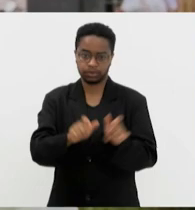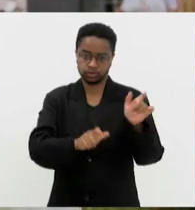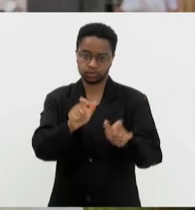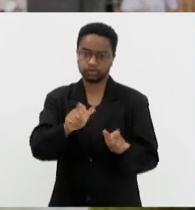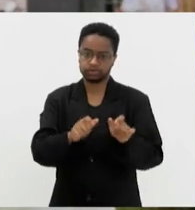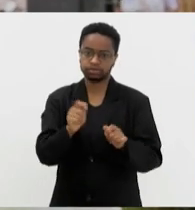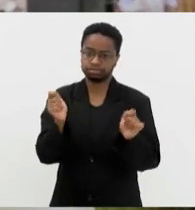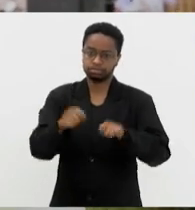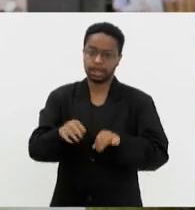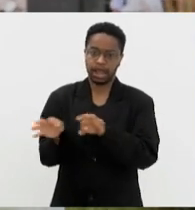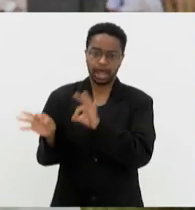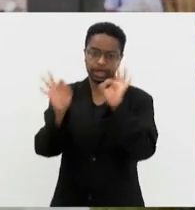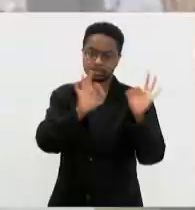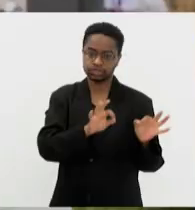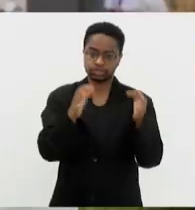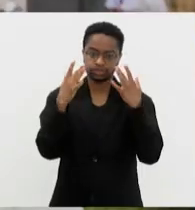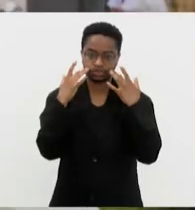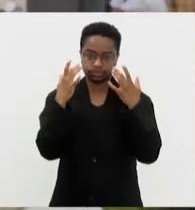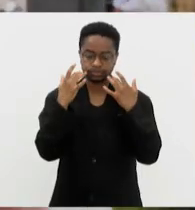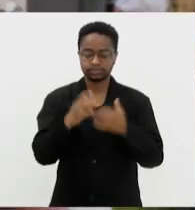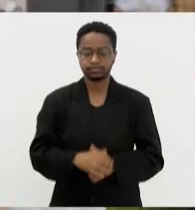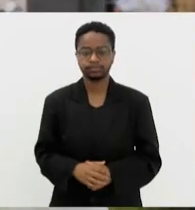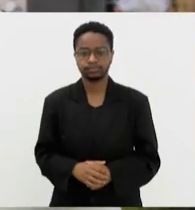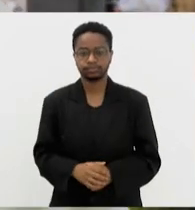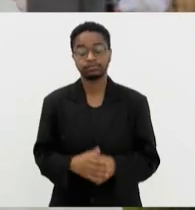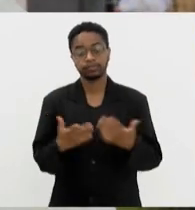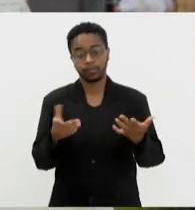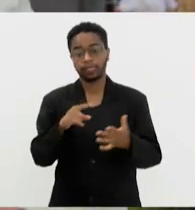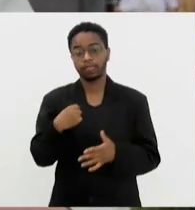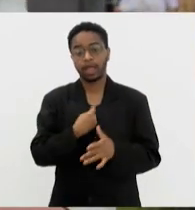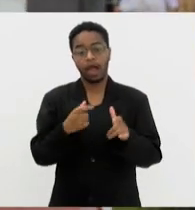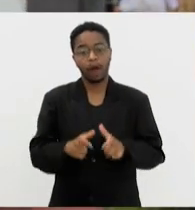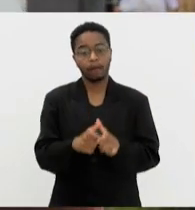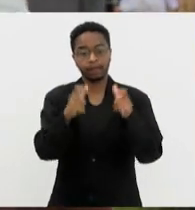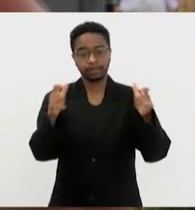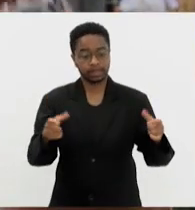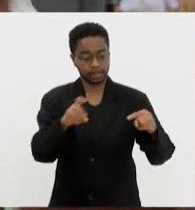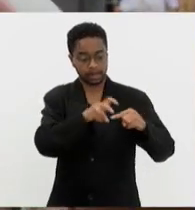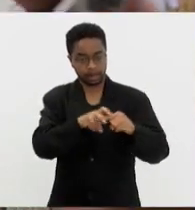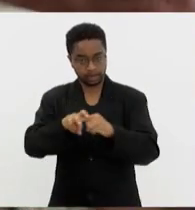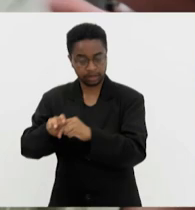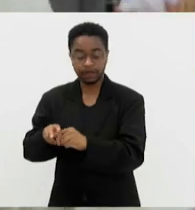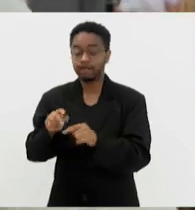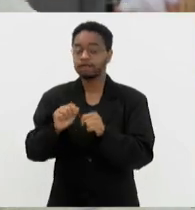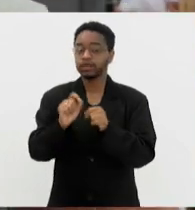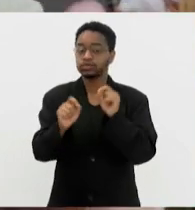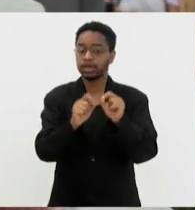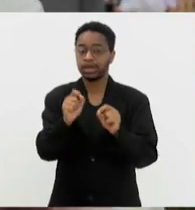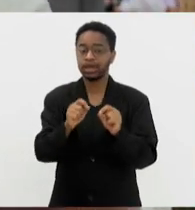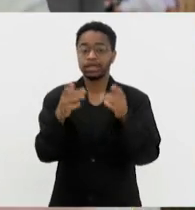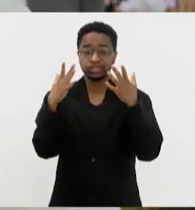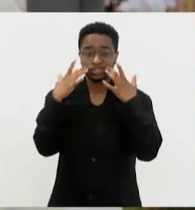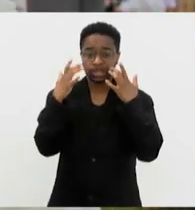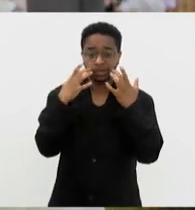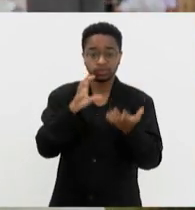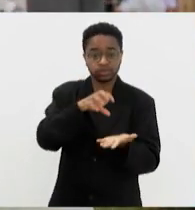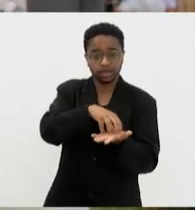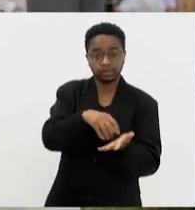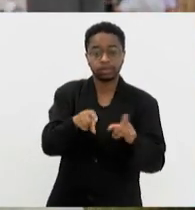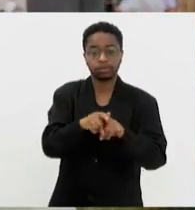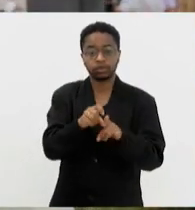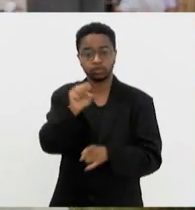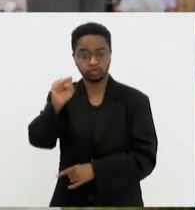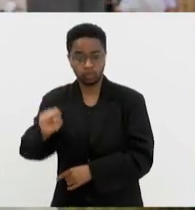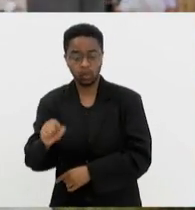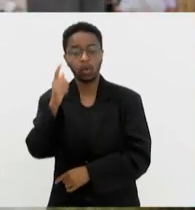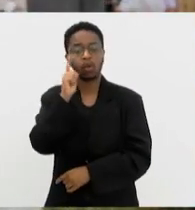pessoas assistindo o espetáculo. O fato de estar aumentando a capacidade faz com que os espetáculos lá do centro e da Zona Sul também venham aqui